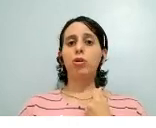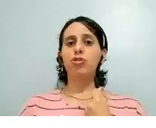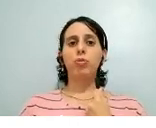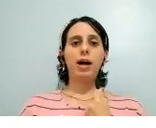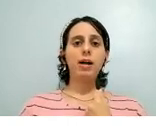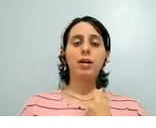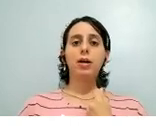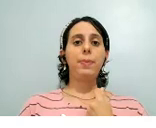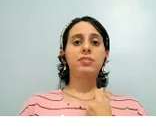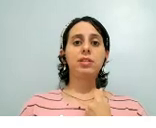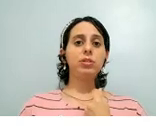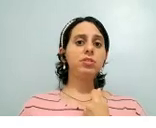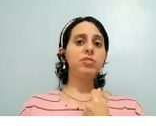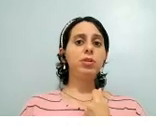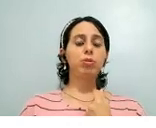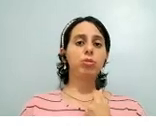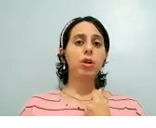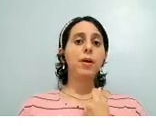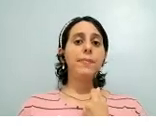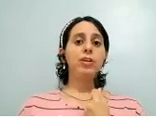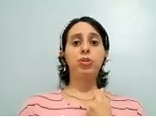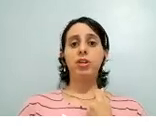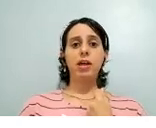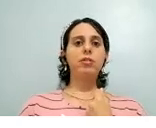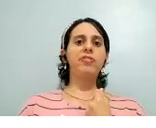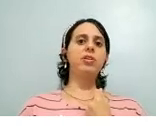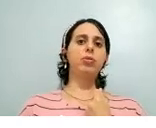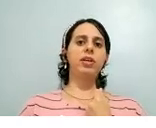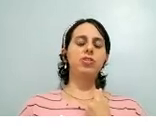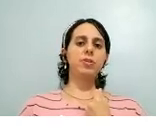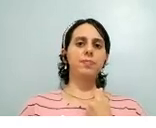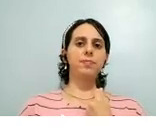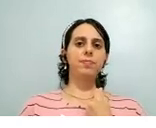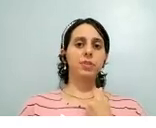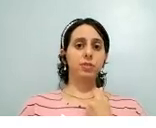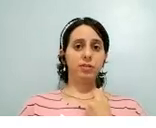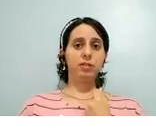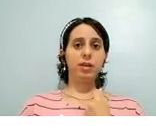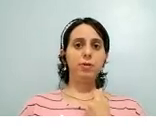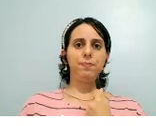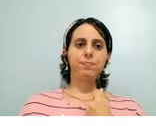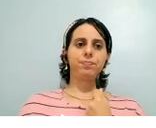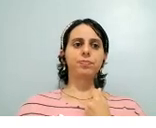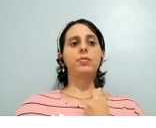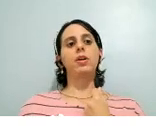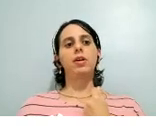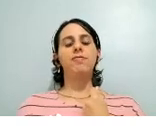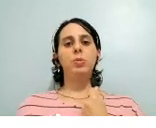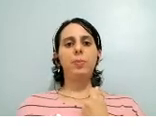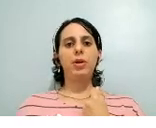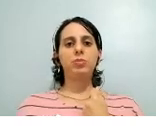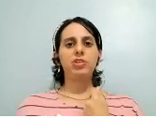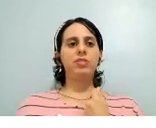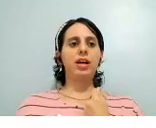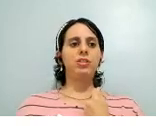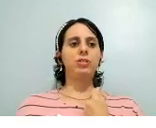e continuar passando esse vírus, mesmo que eu não fique doente. Entenderam? Vamos